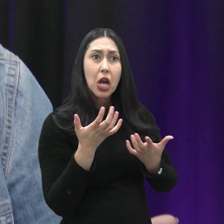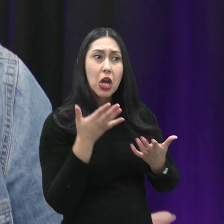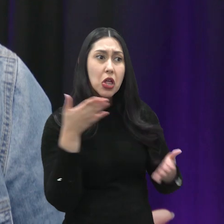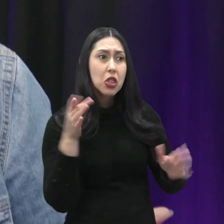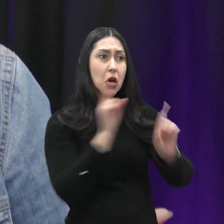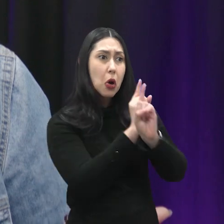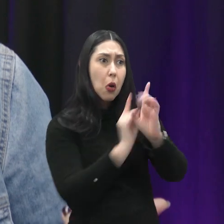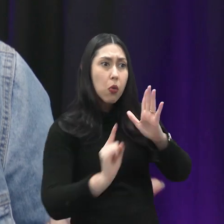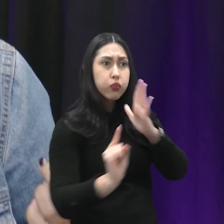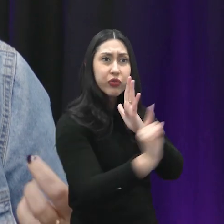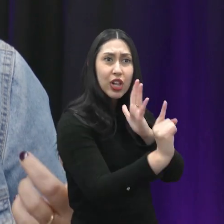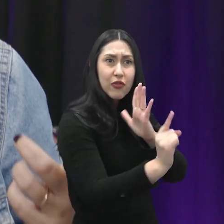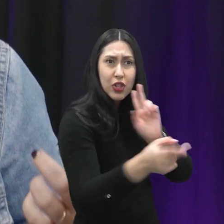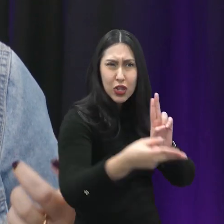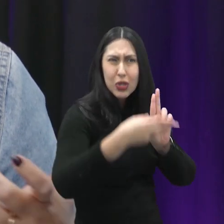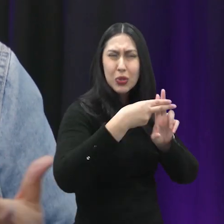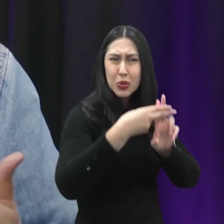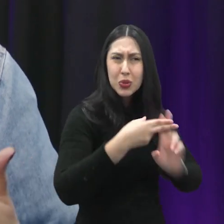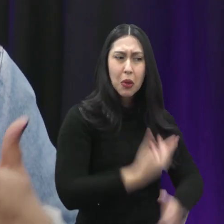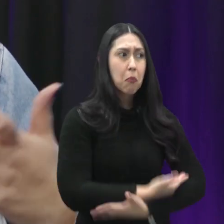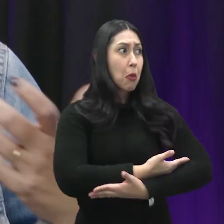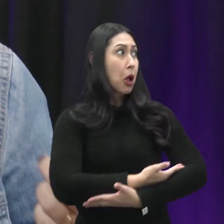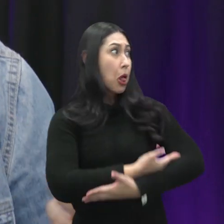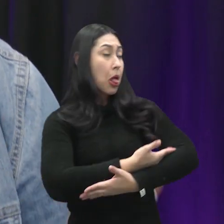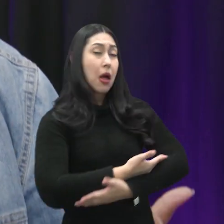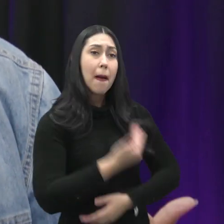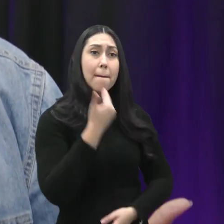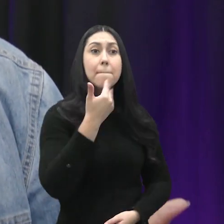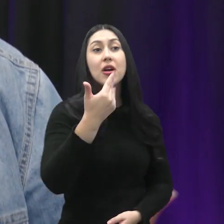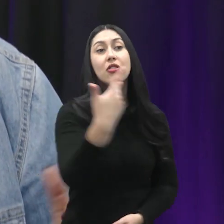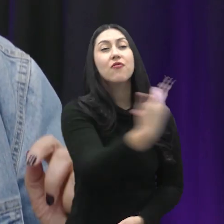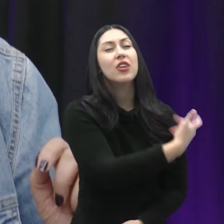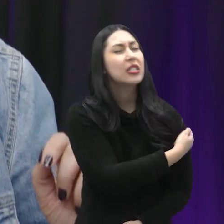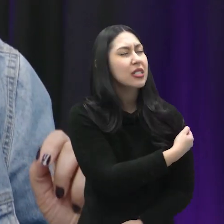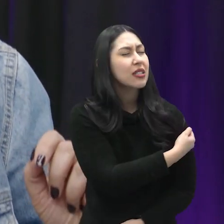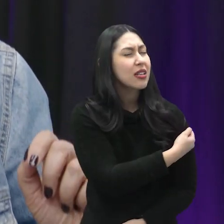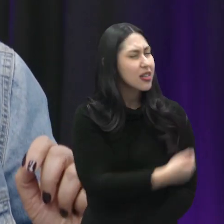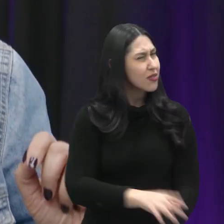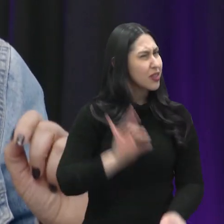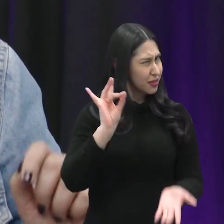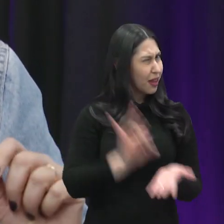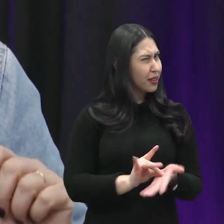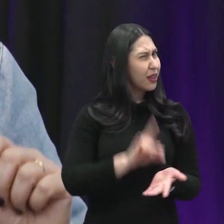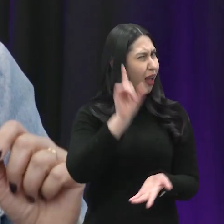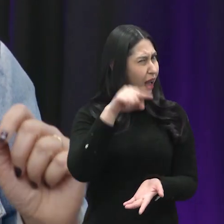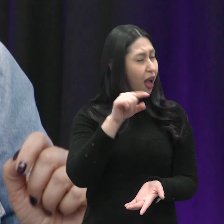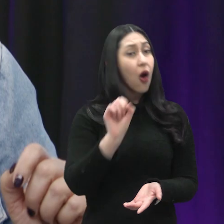SUS? Será que é verdade isso de exigir vacinação? Ou será que é